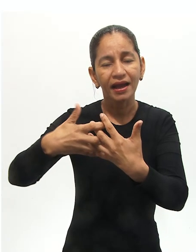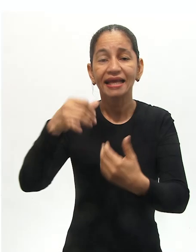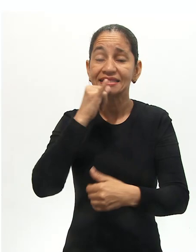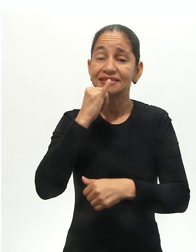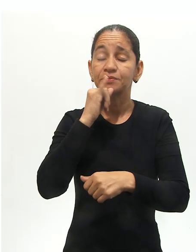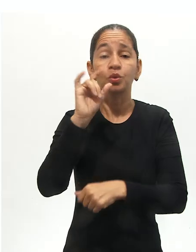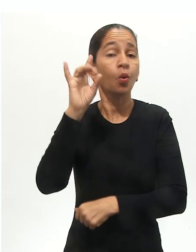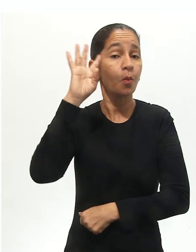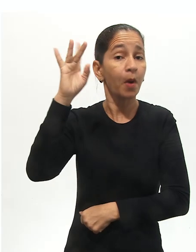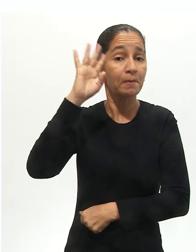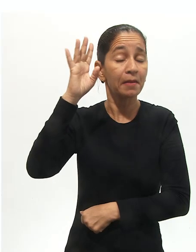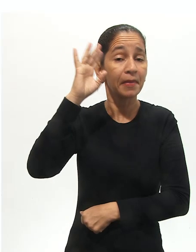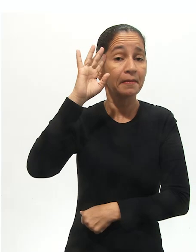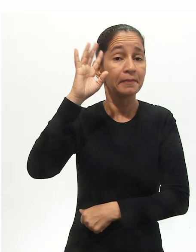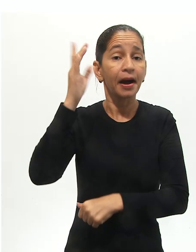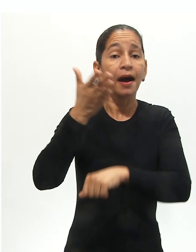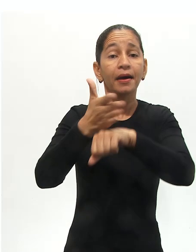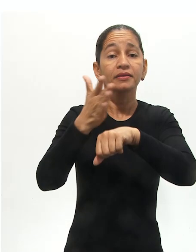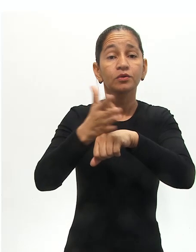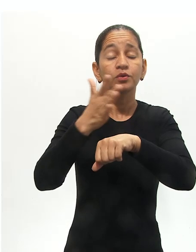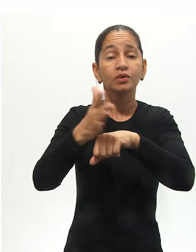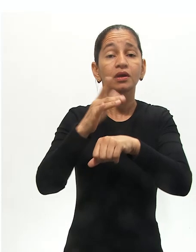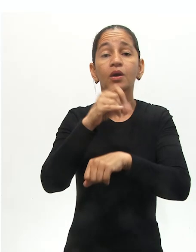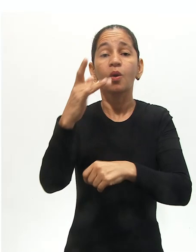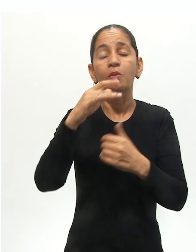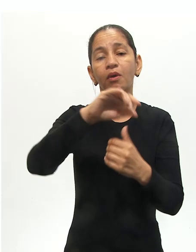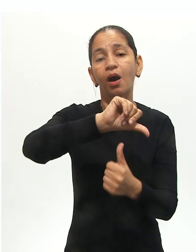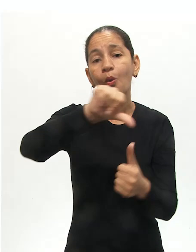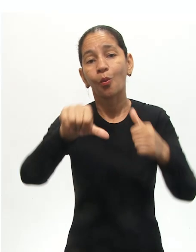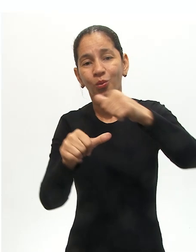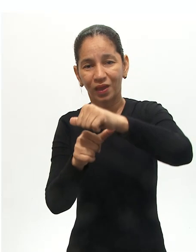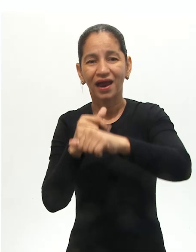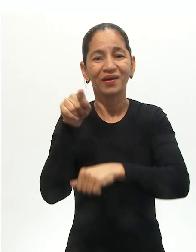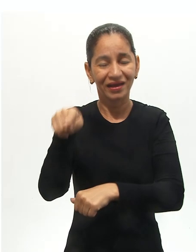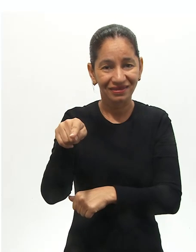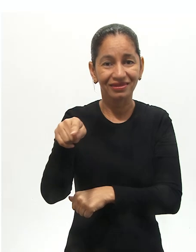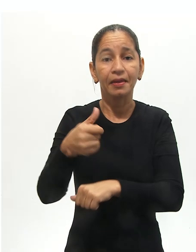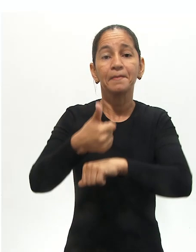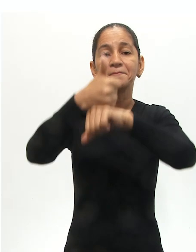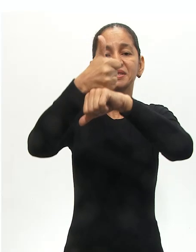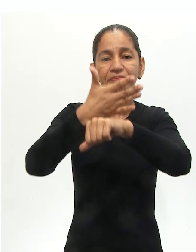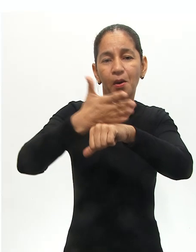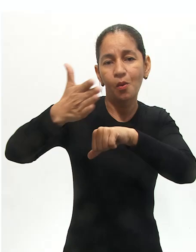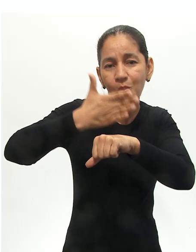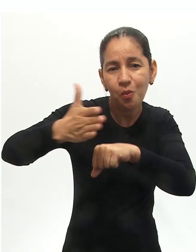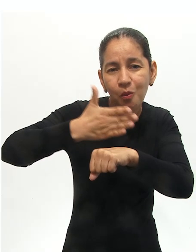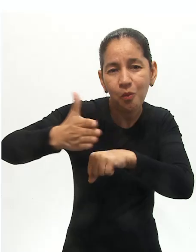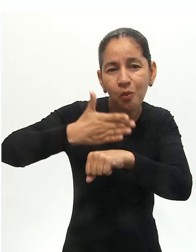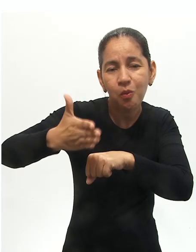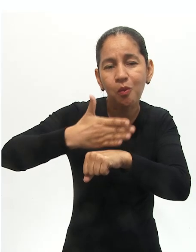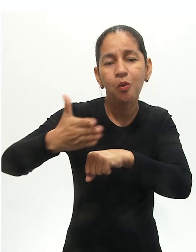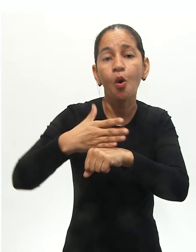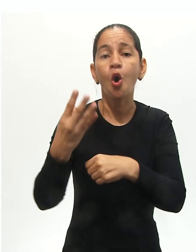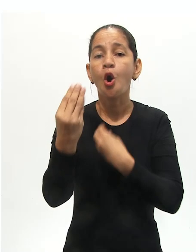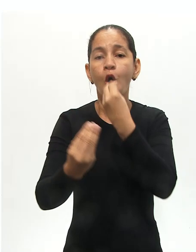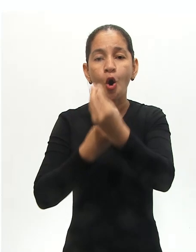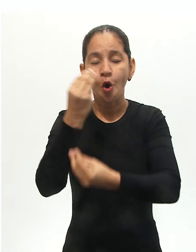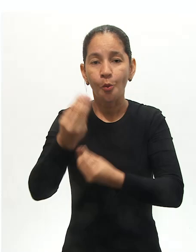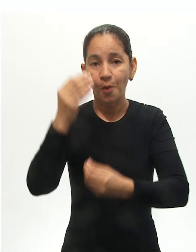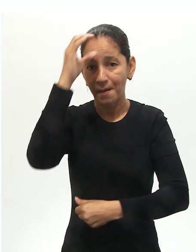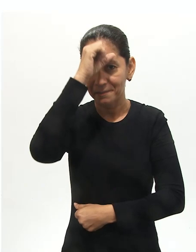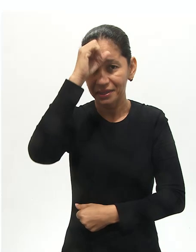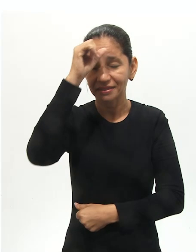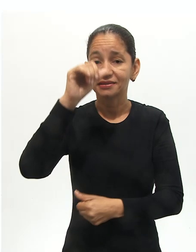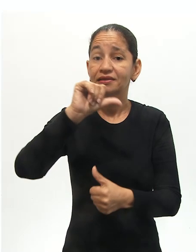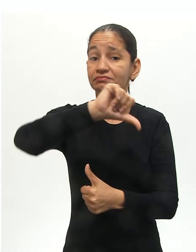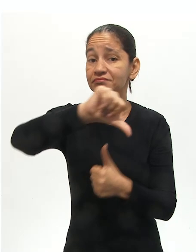teoria, subordinando a teoria à prática. Nesse caso, o foco é em como aprender,